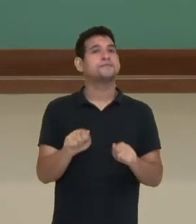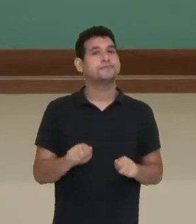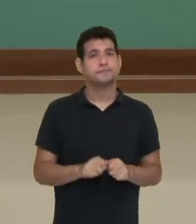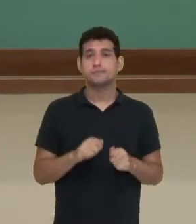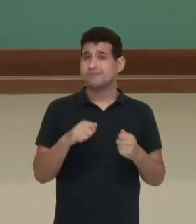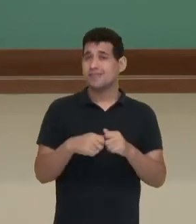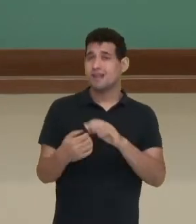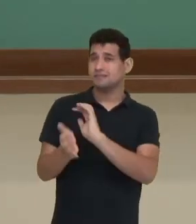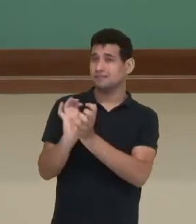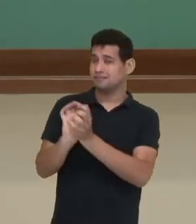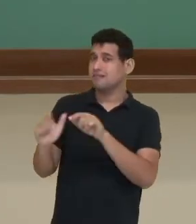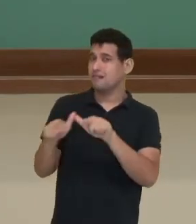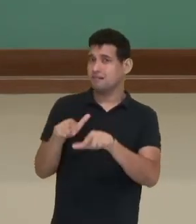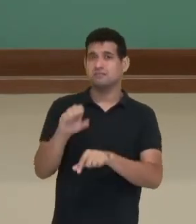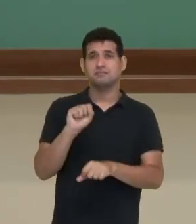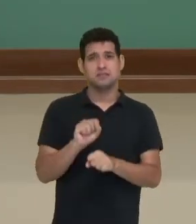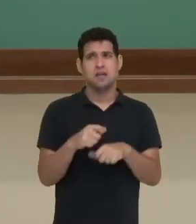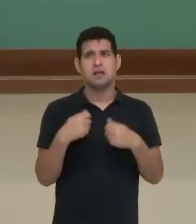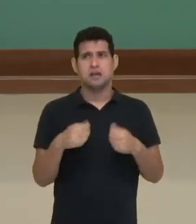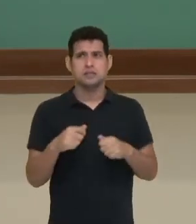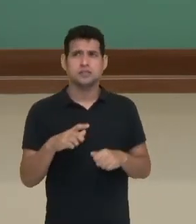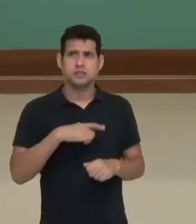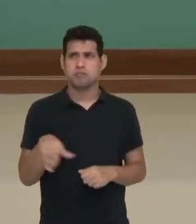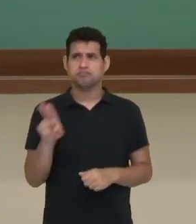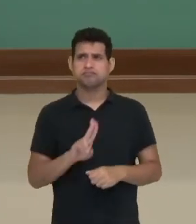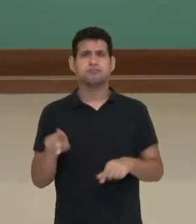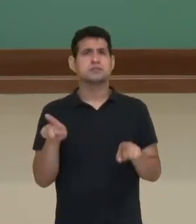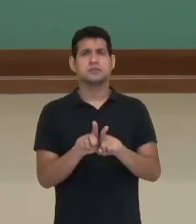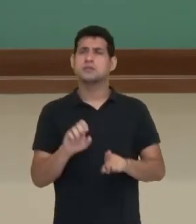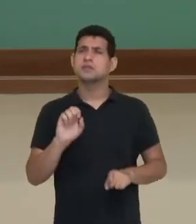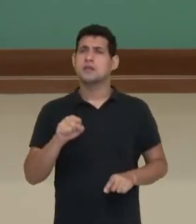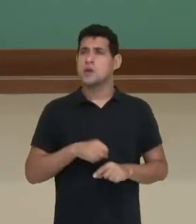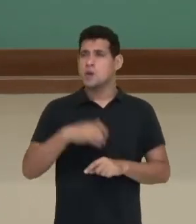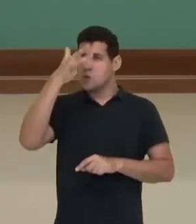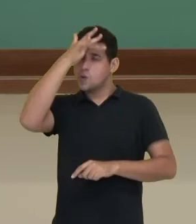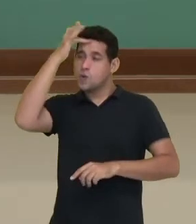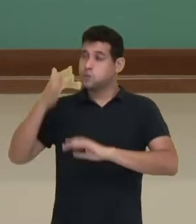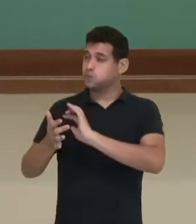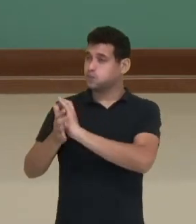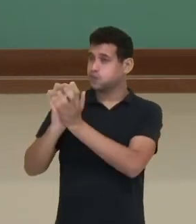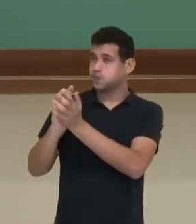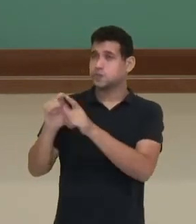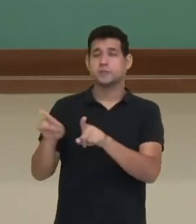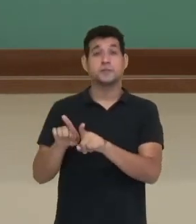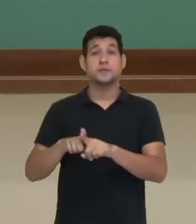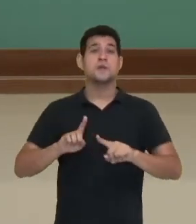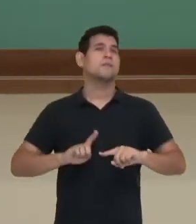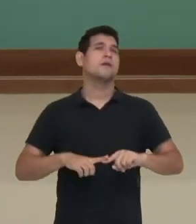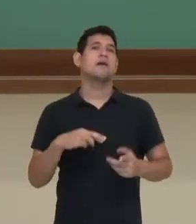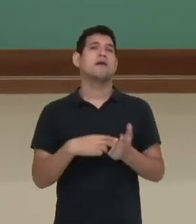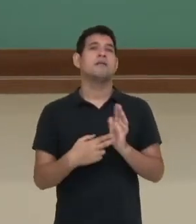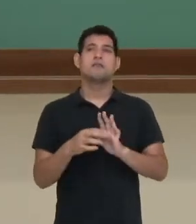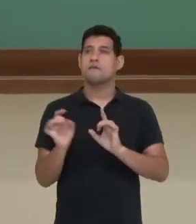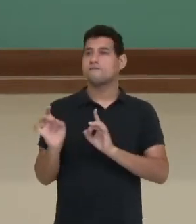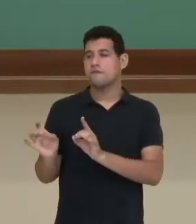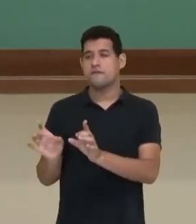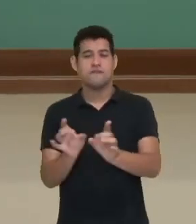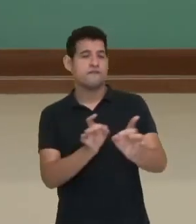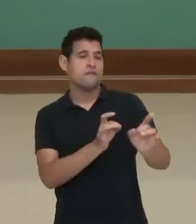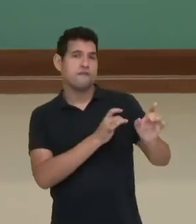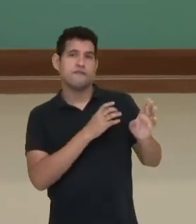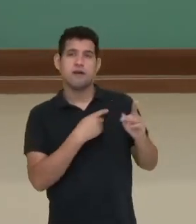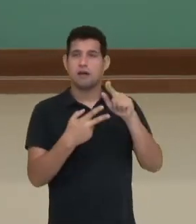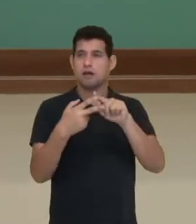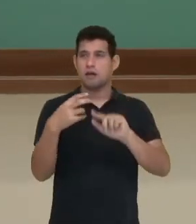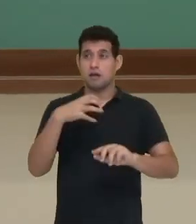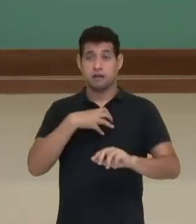obra escrava, era a mão de obra que eles usavam, eram dos africanos escravizados, né? Então ele comercializaria nas duas pontas